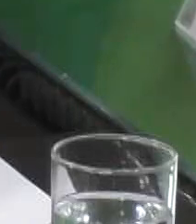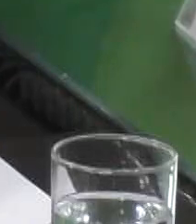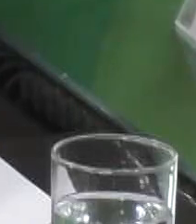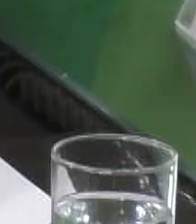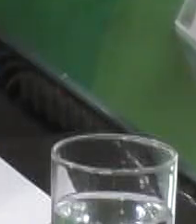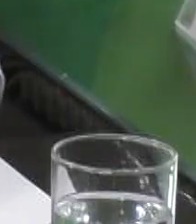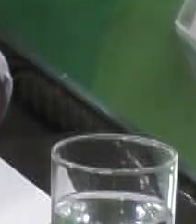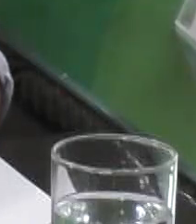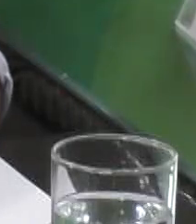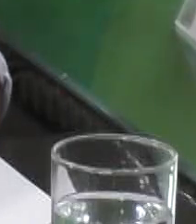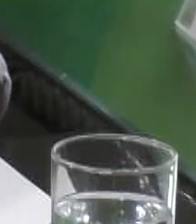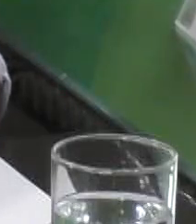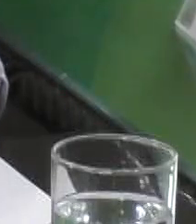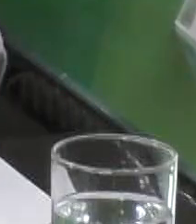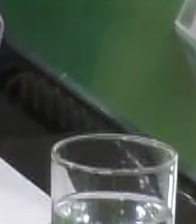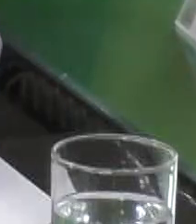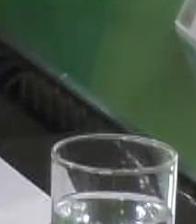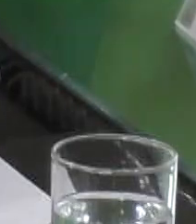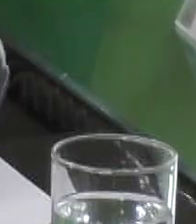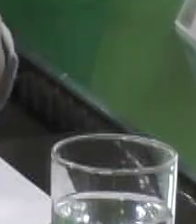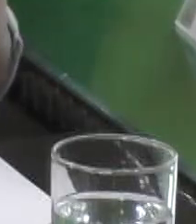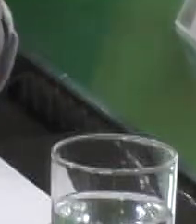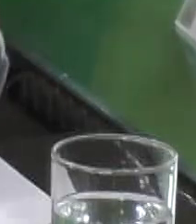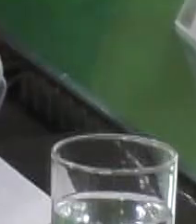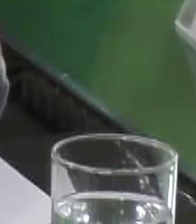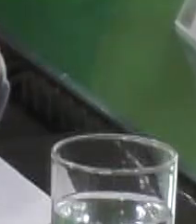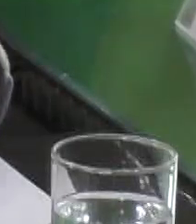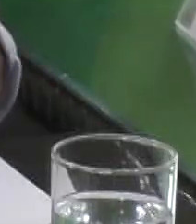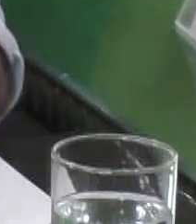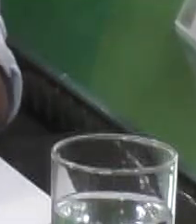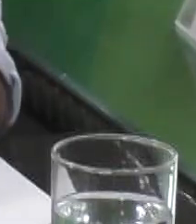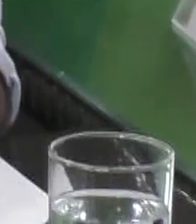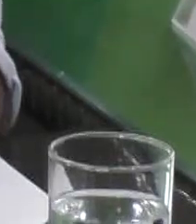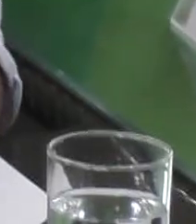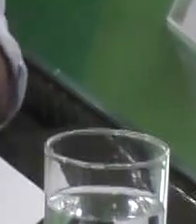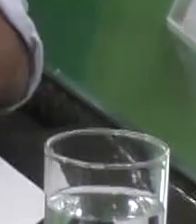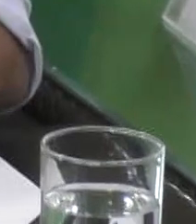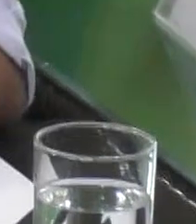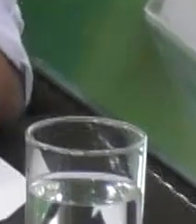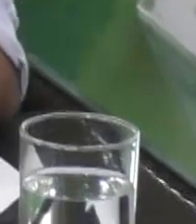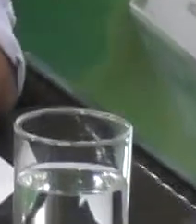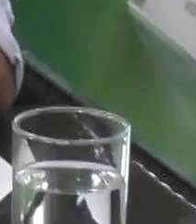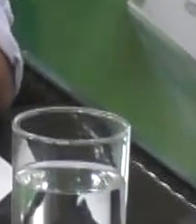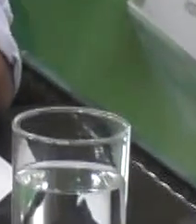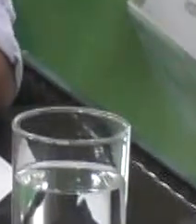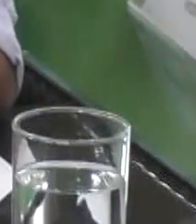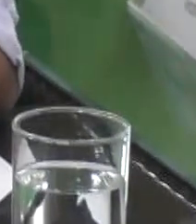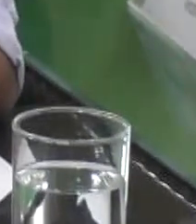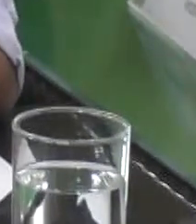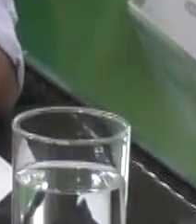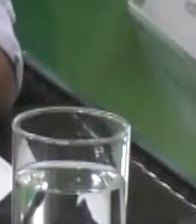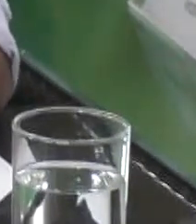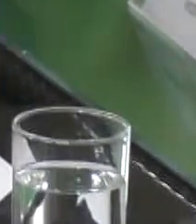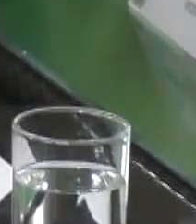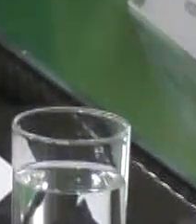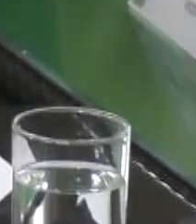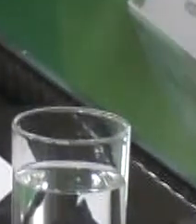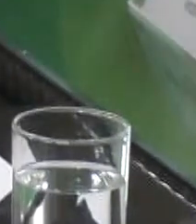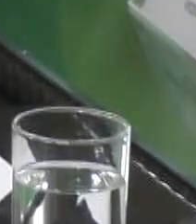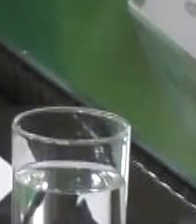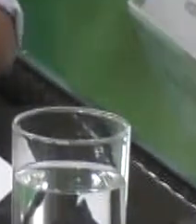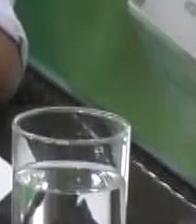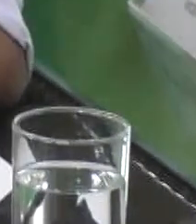nós estamos tendo, necessariamente, que nos debruçar sobre uma